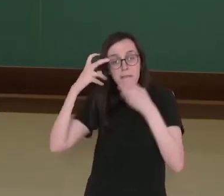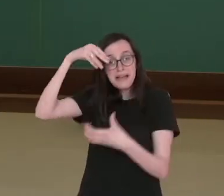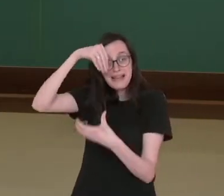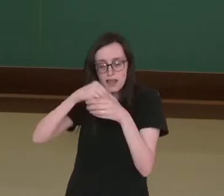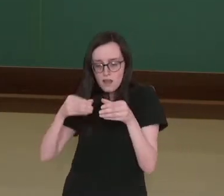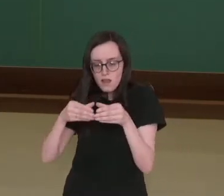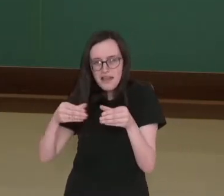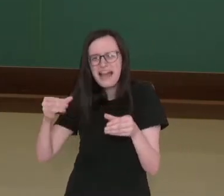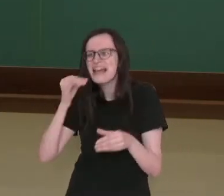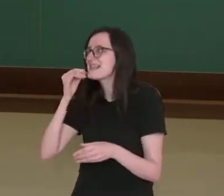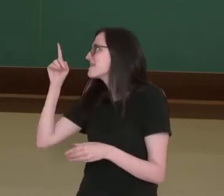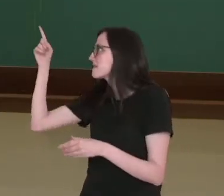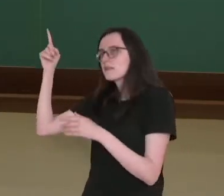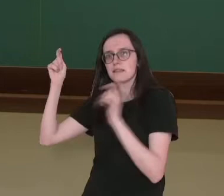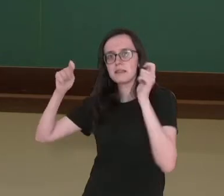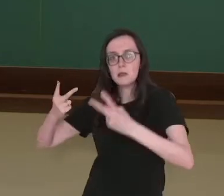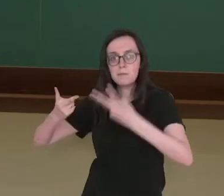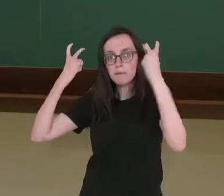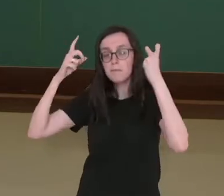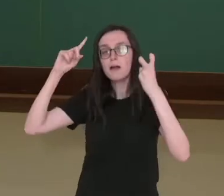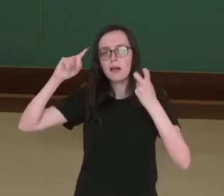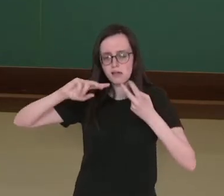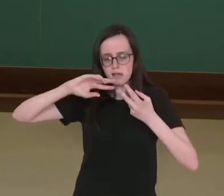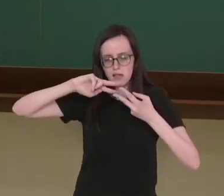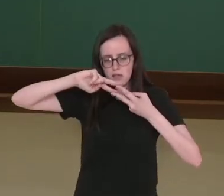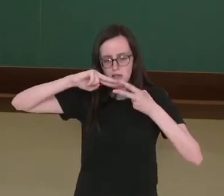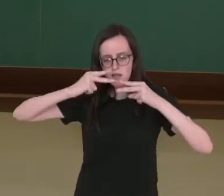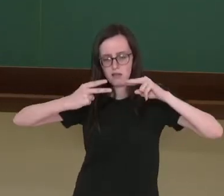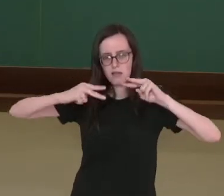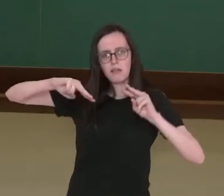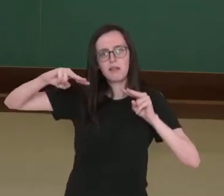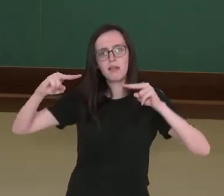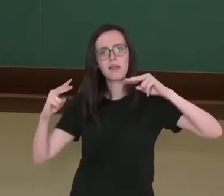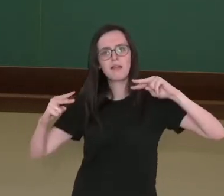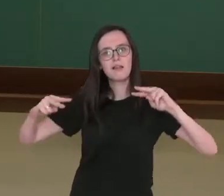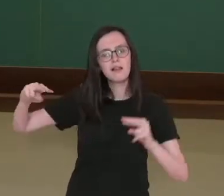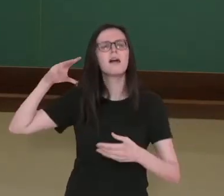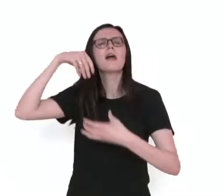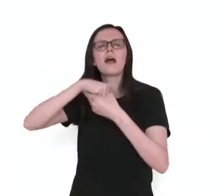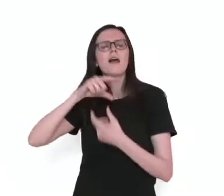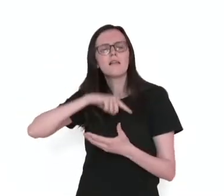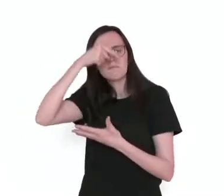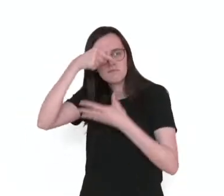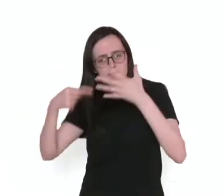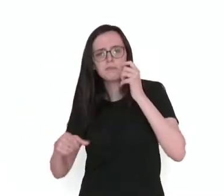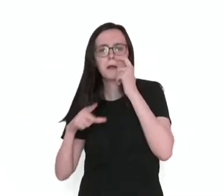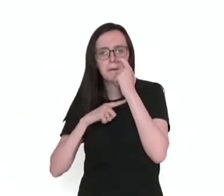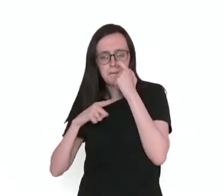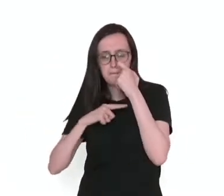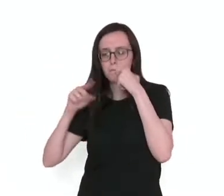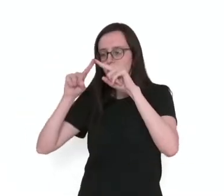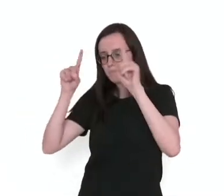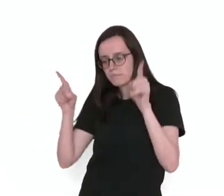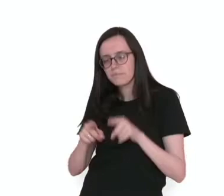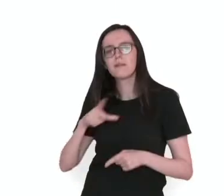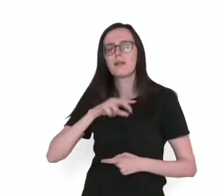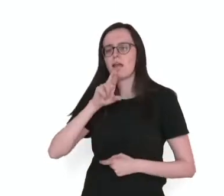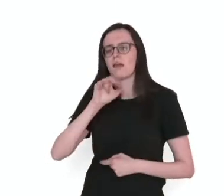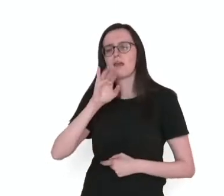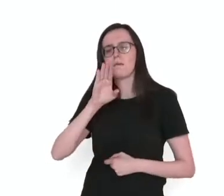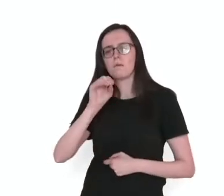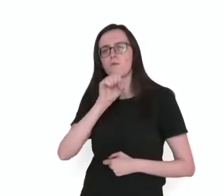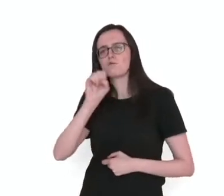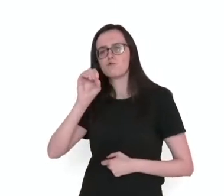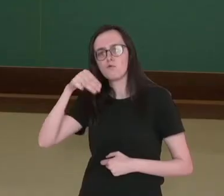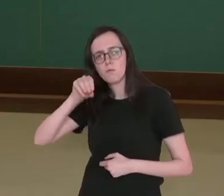solto. Então, ela é uma célula procarionte. Ela também tem ribossomos, ela tem uma membrana plasmática,